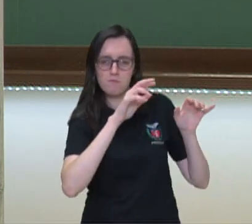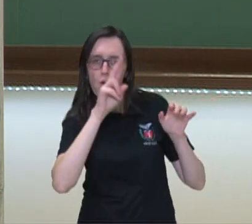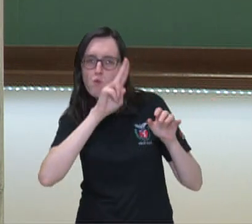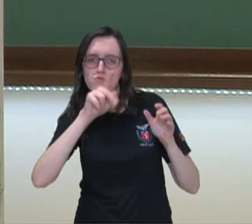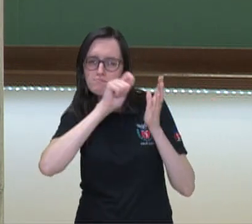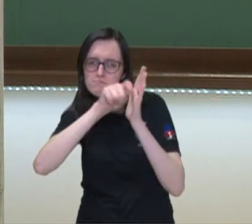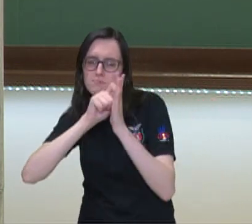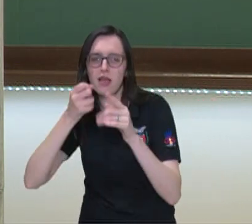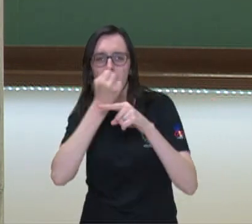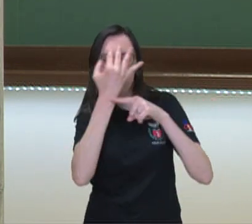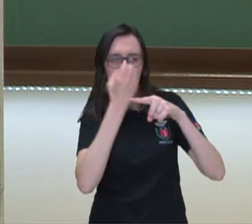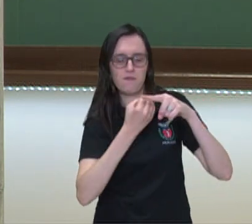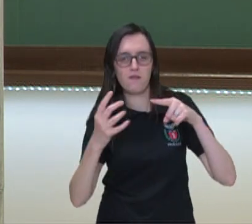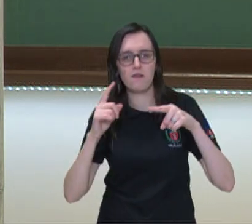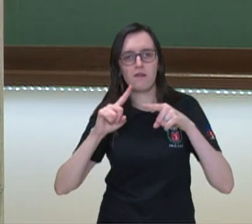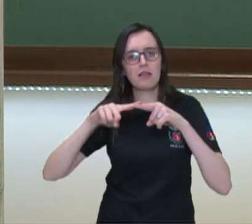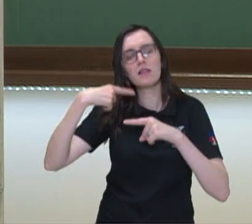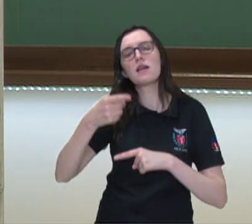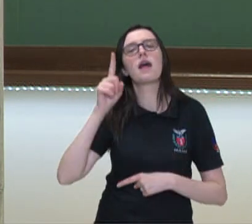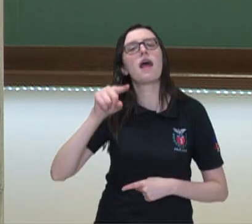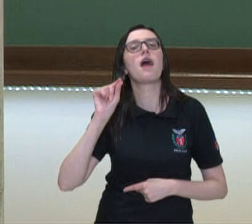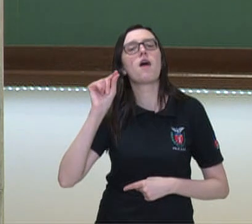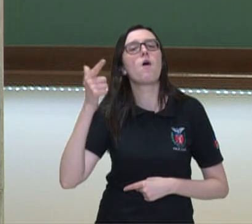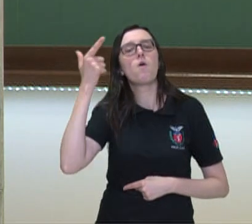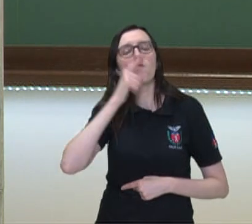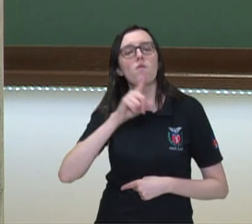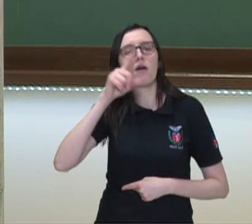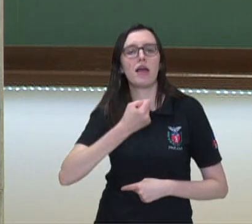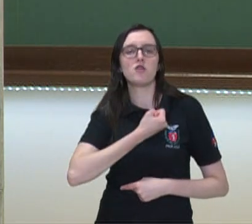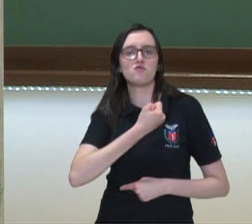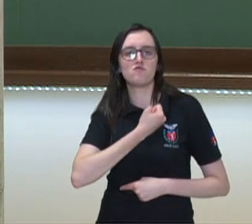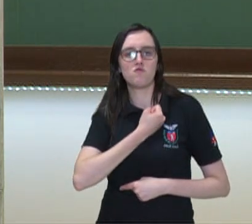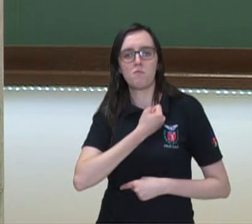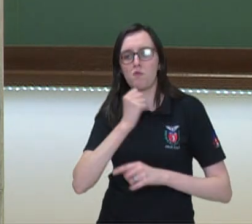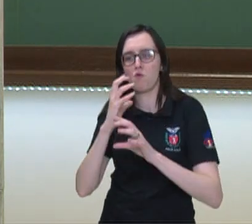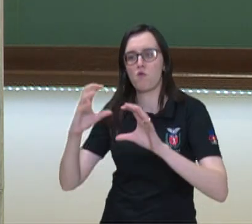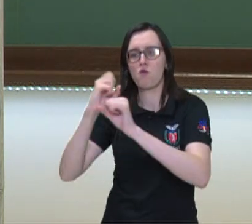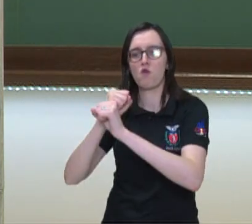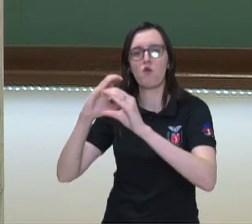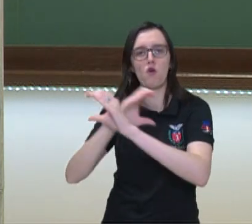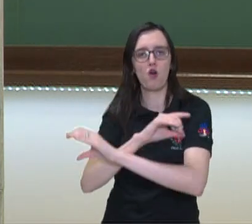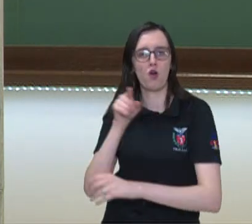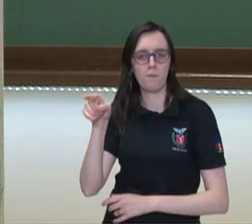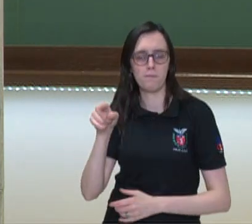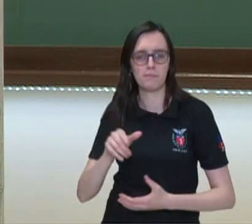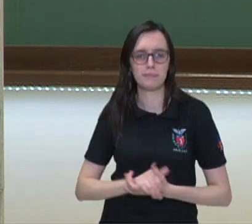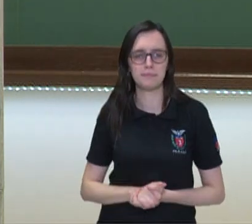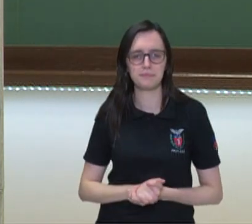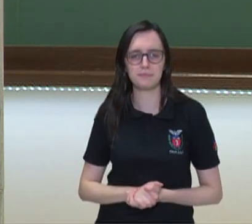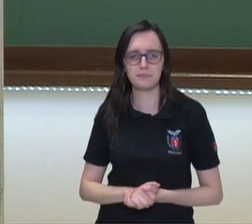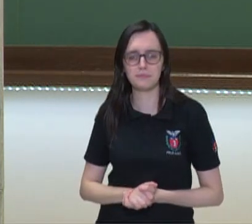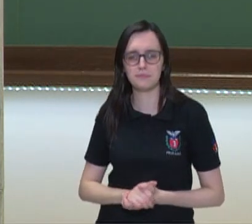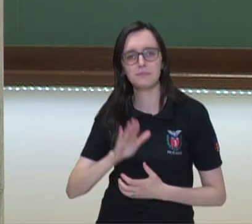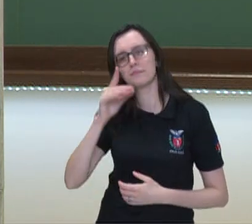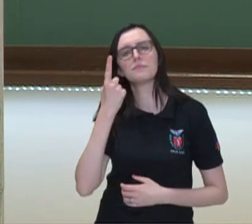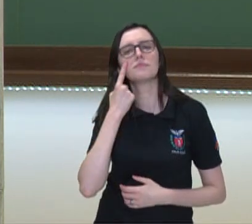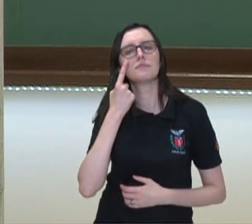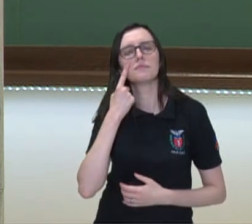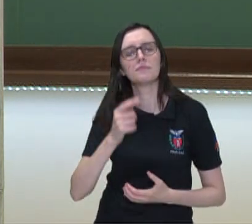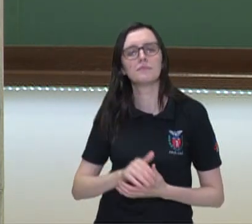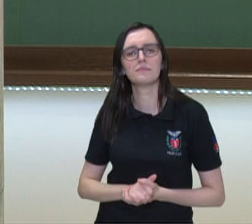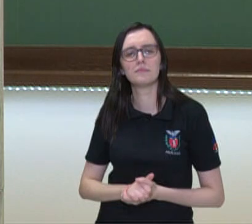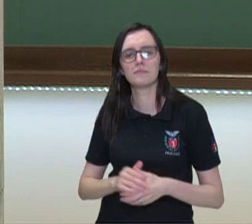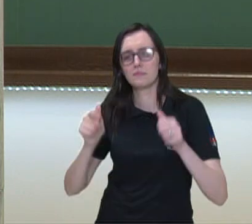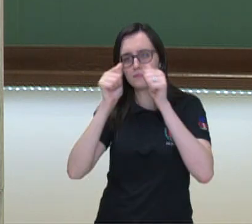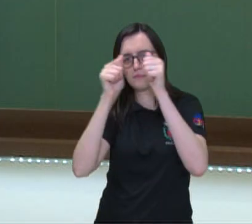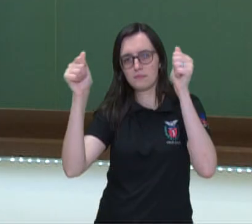frações e de repente quando você está ali trabalhando com números inteiros. Ok? Então veja lá, a área